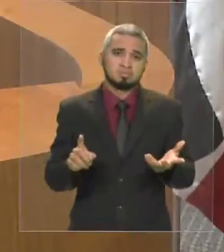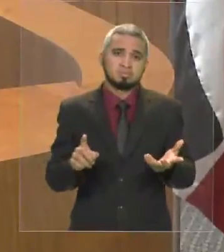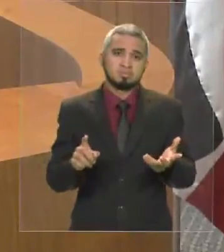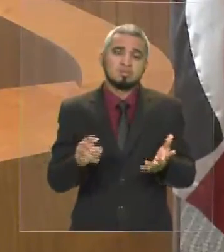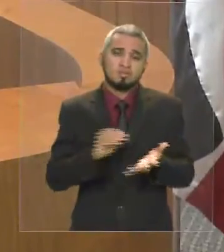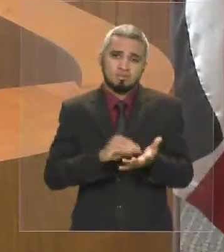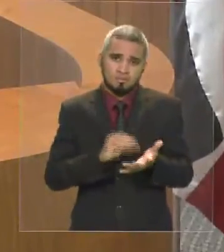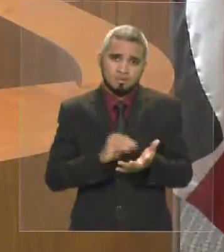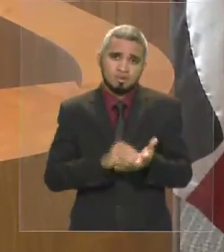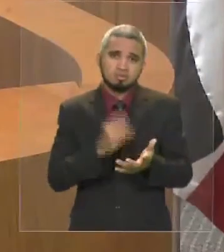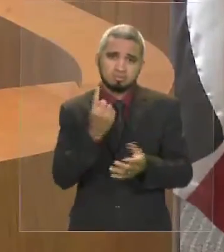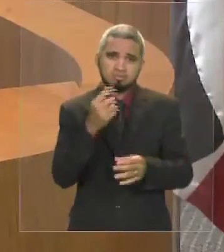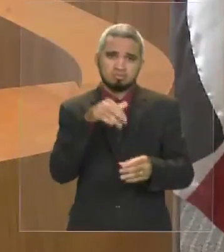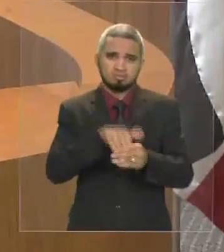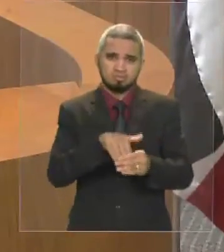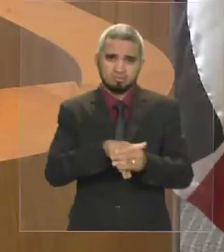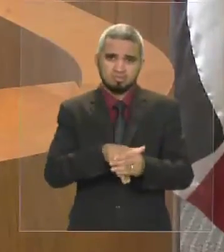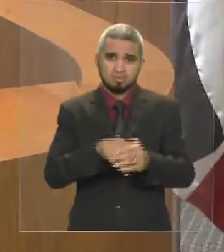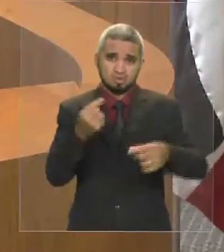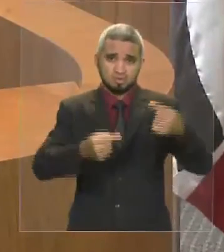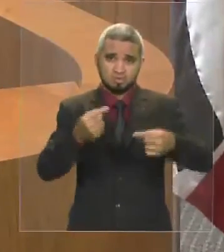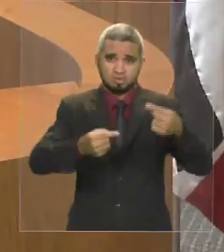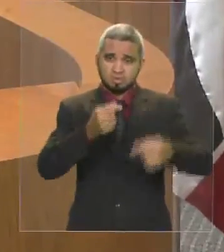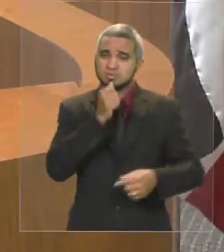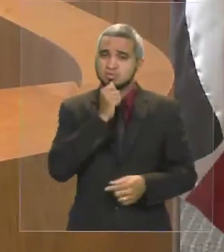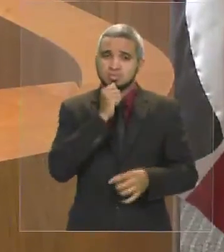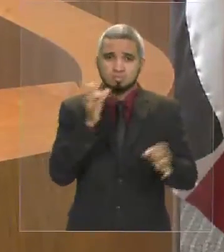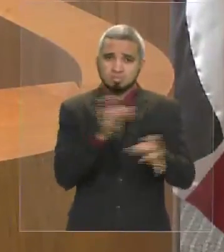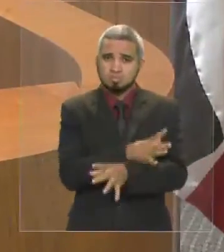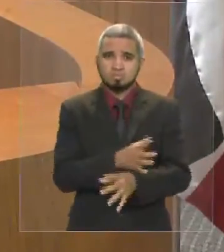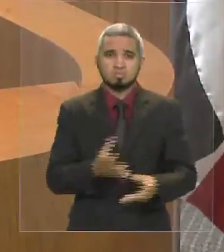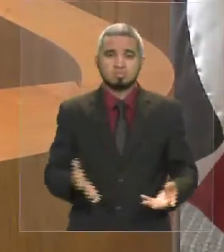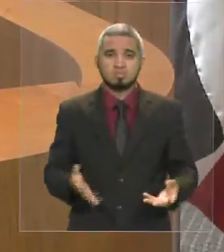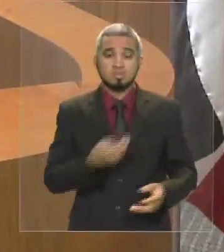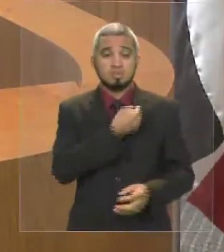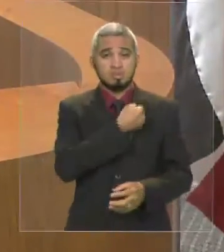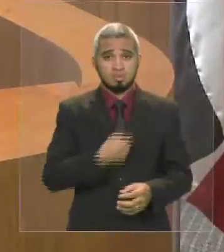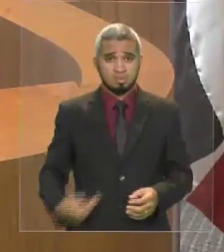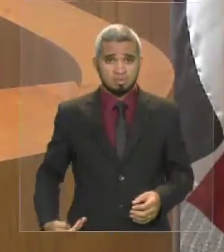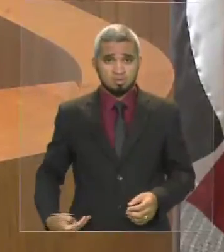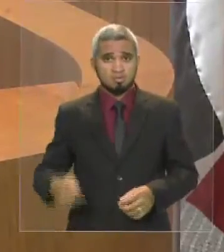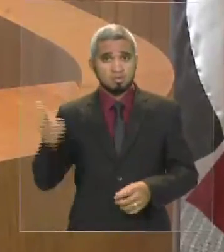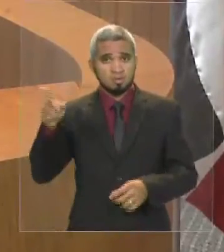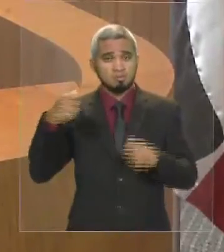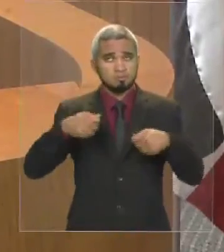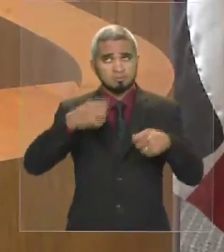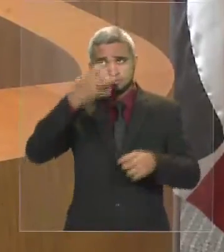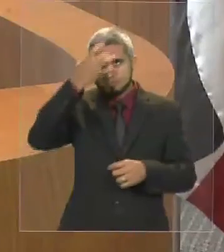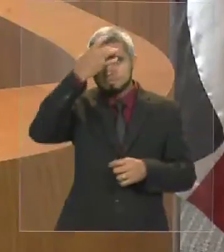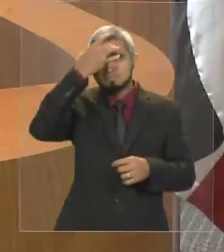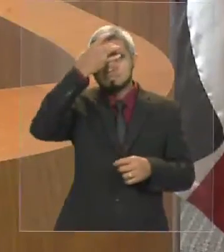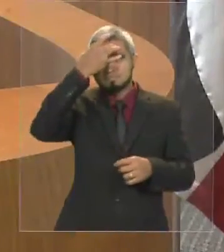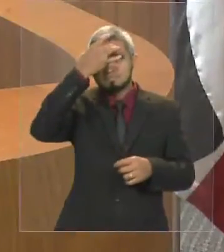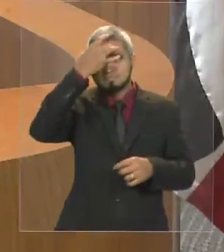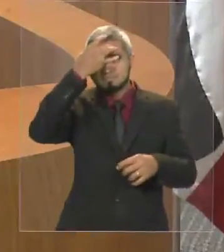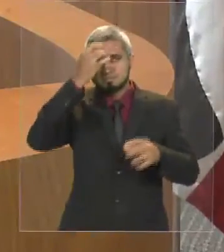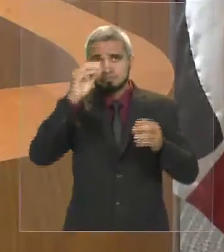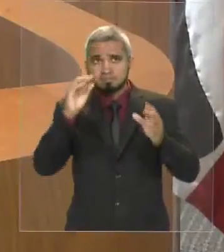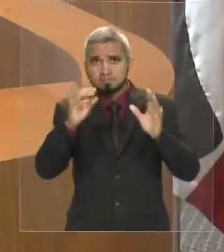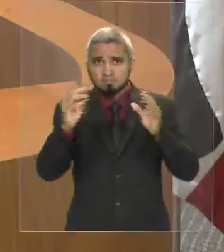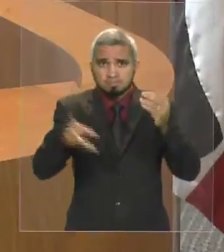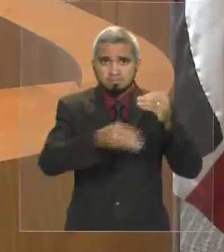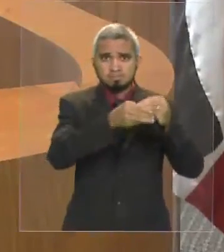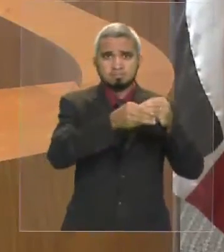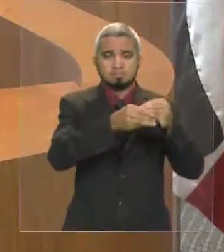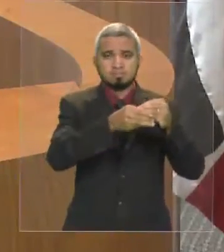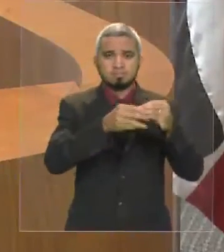pleito, porque a discussão não foi encerrada, de que o governo possa pesar na consciência e colocar, pelo menos, deputado